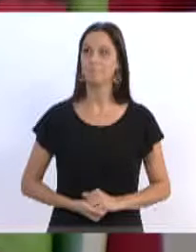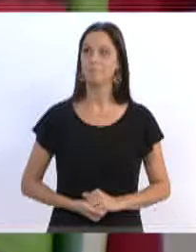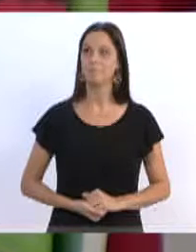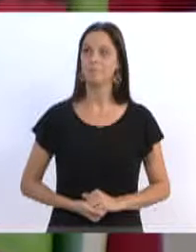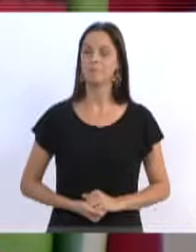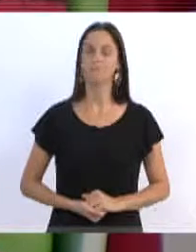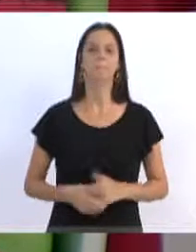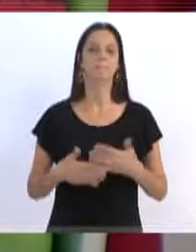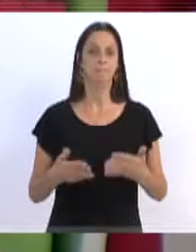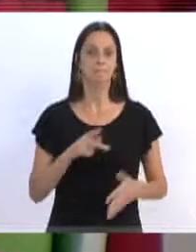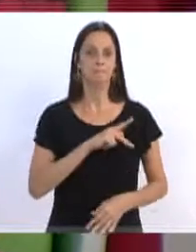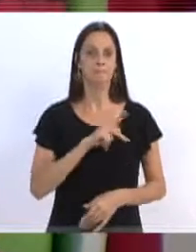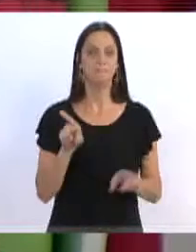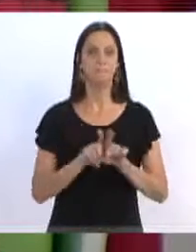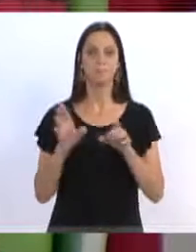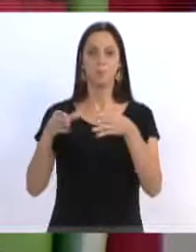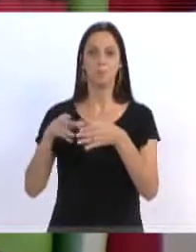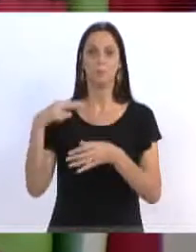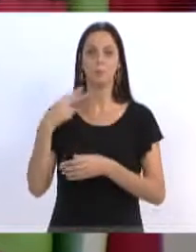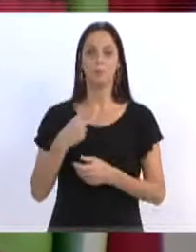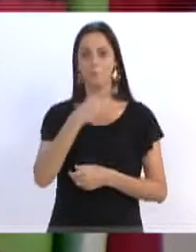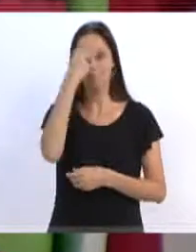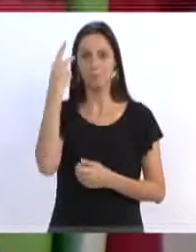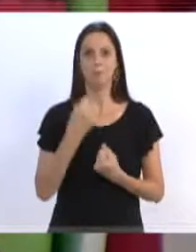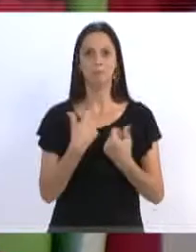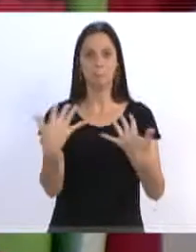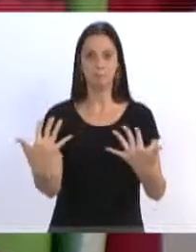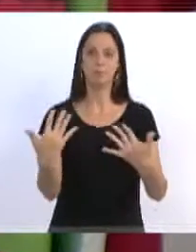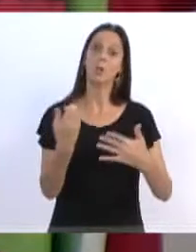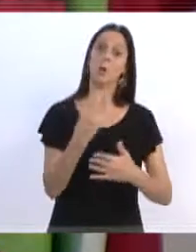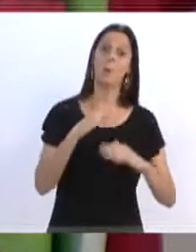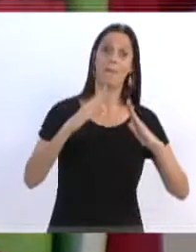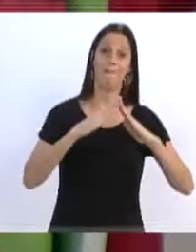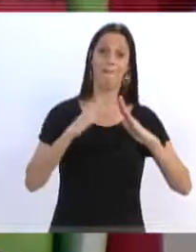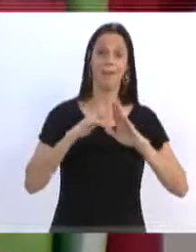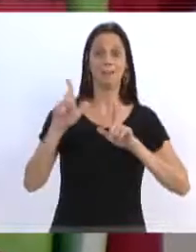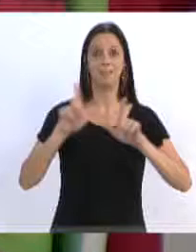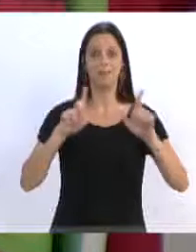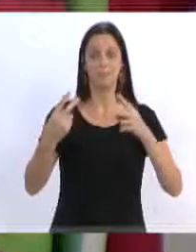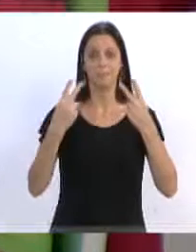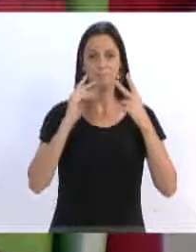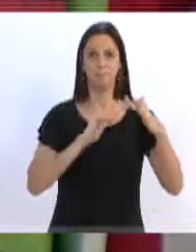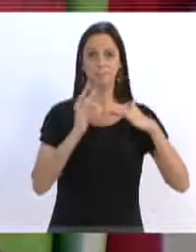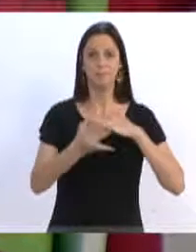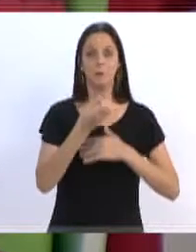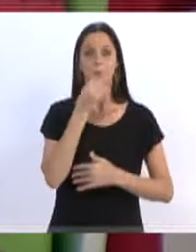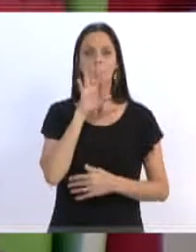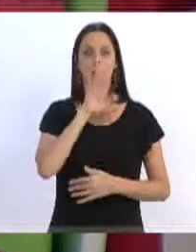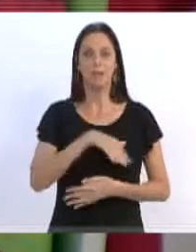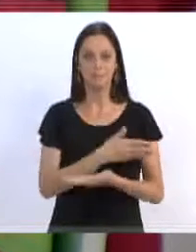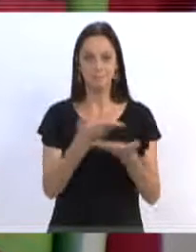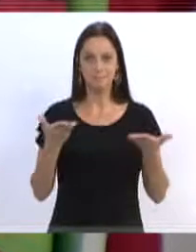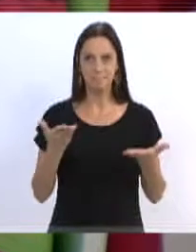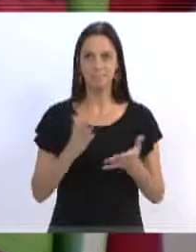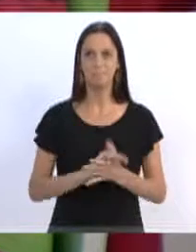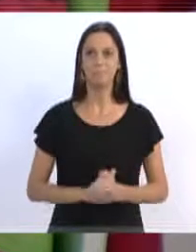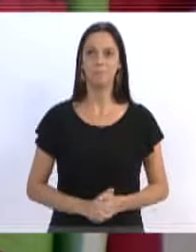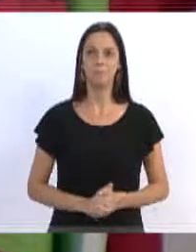senhor presidente senhores vereadores públicos assistir em casa através dos meios de comunicação uma boa tarde